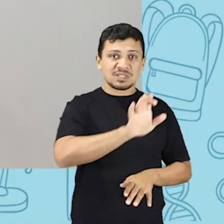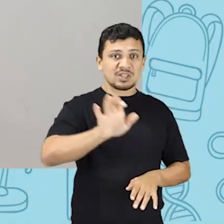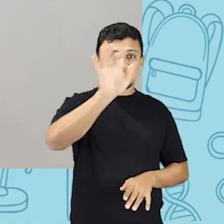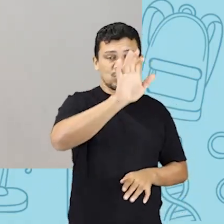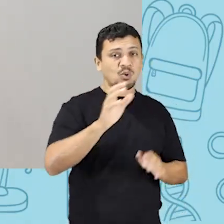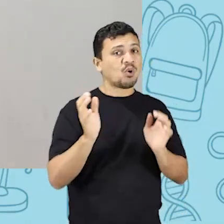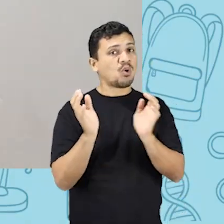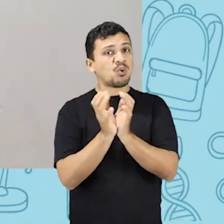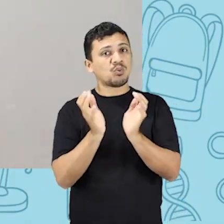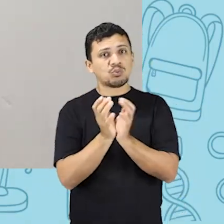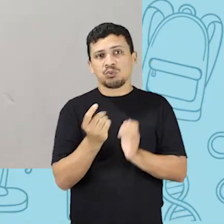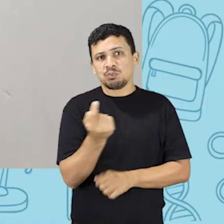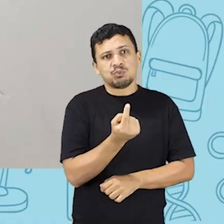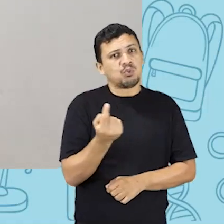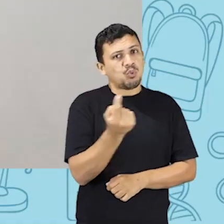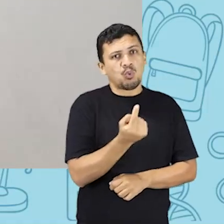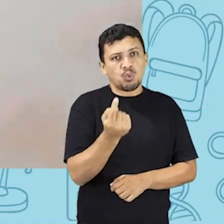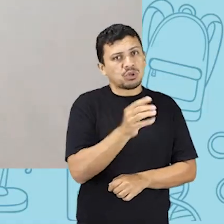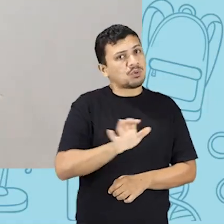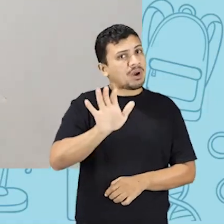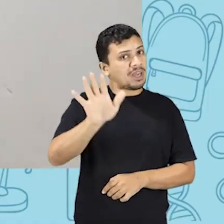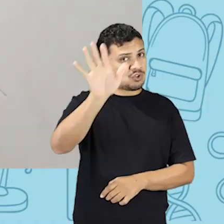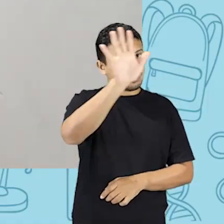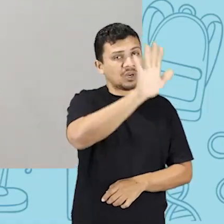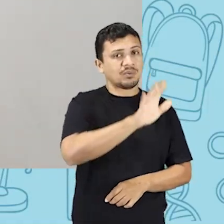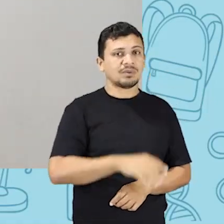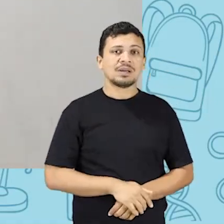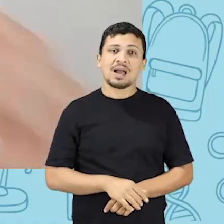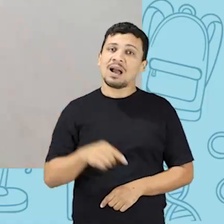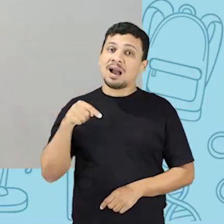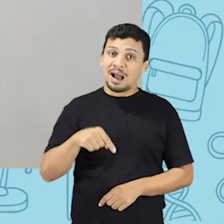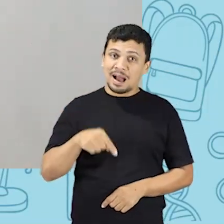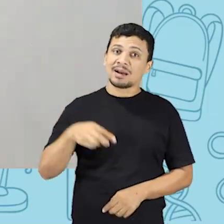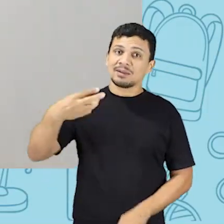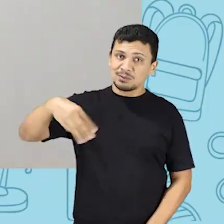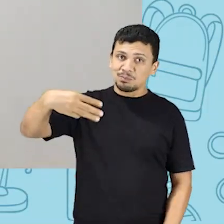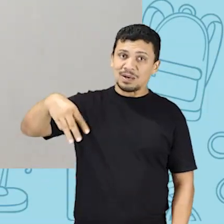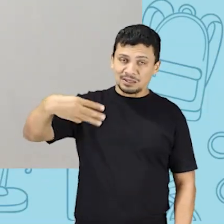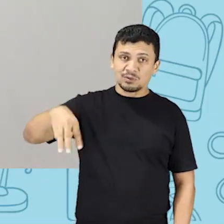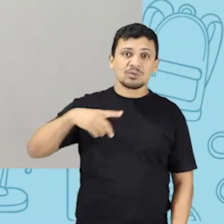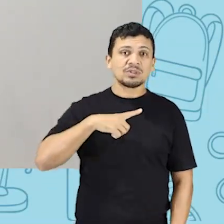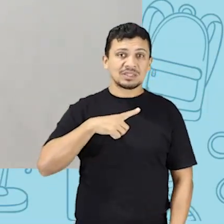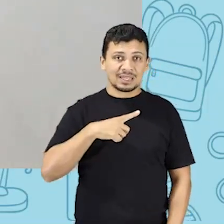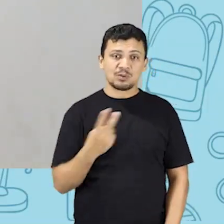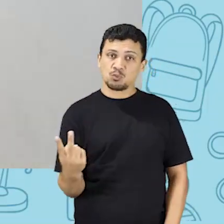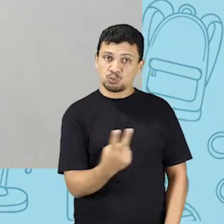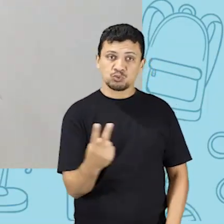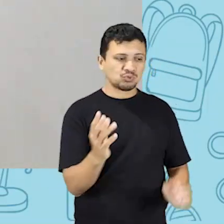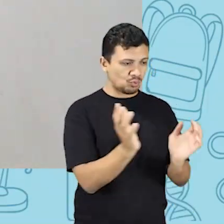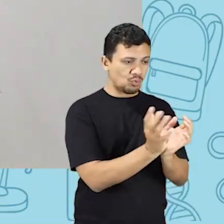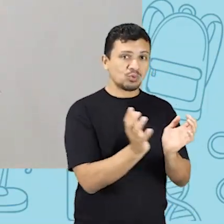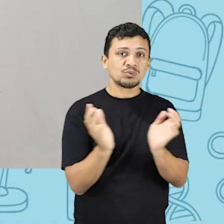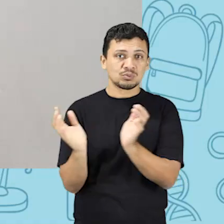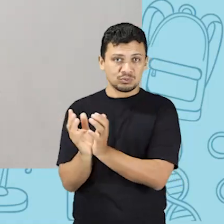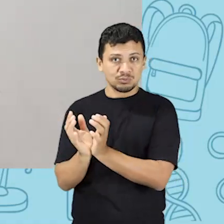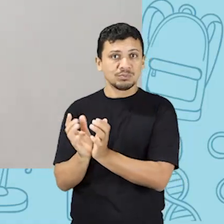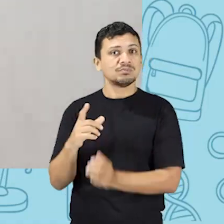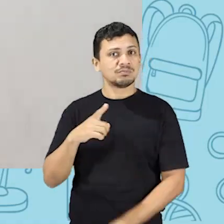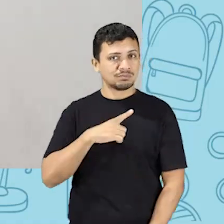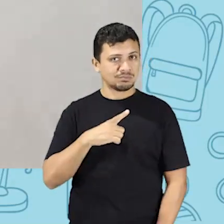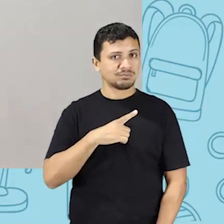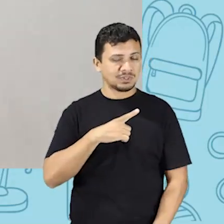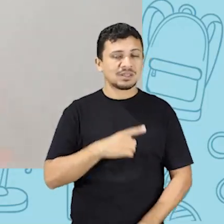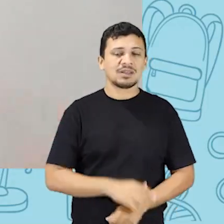linguístico pertencente a essa região, né? A determinadas regiões. Mas aqui no Maranhão nós temos os dois troncos linguísticos